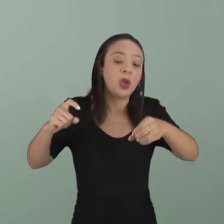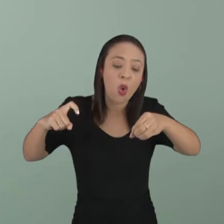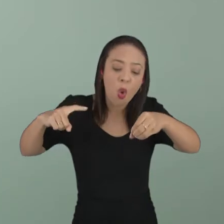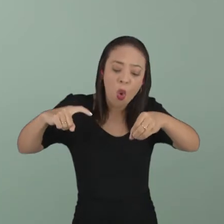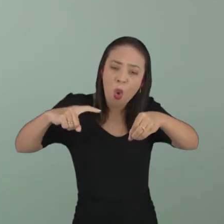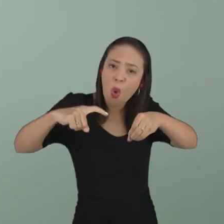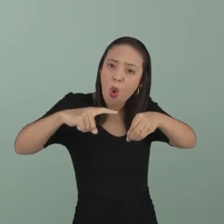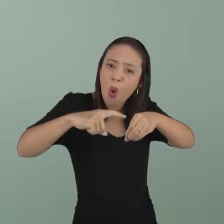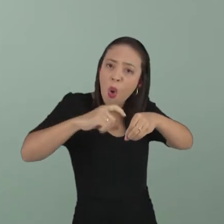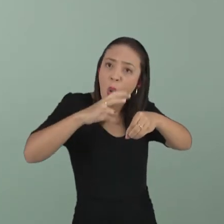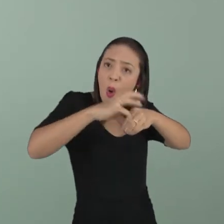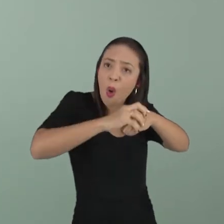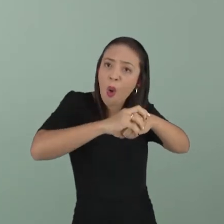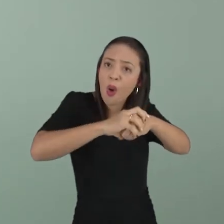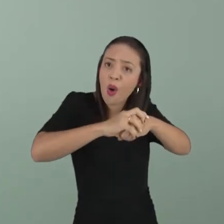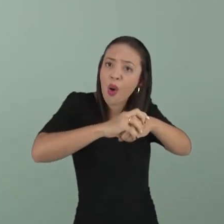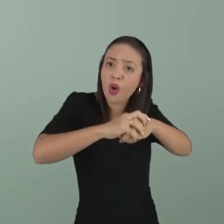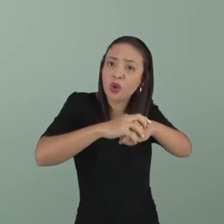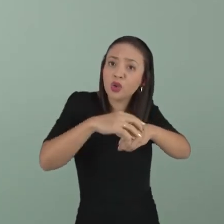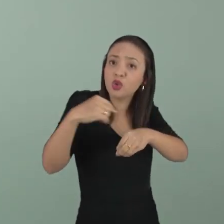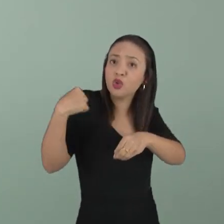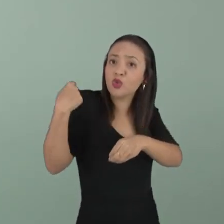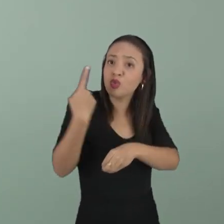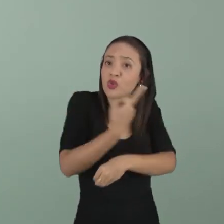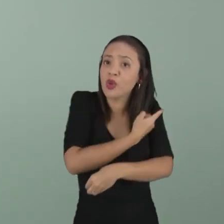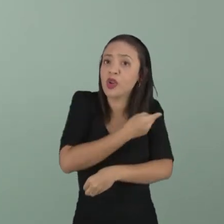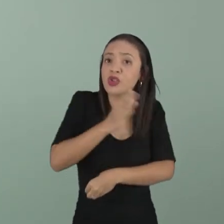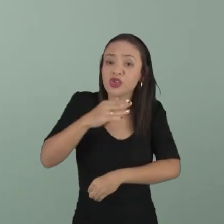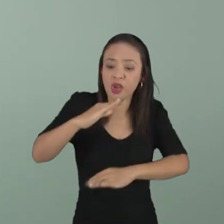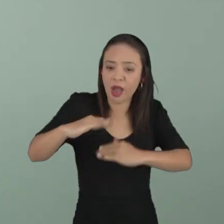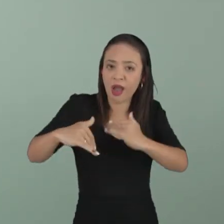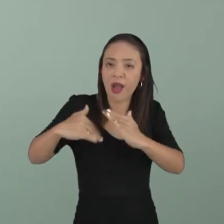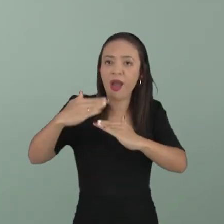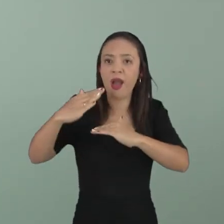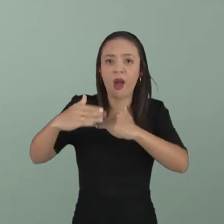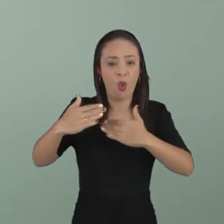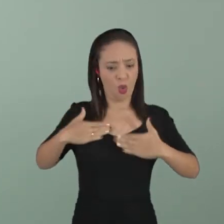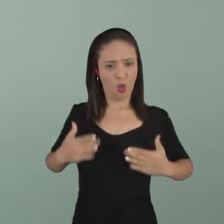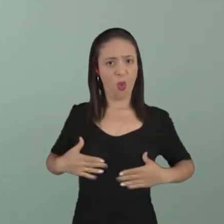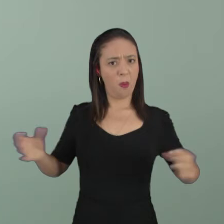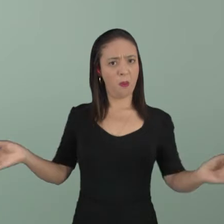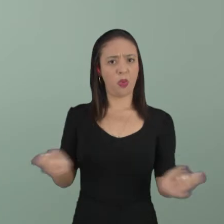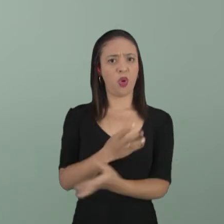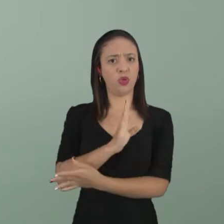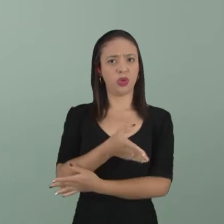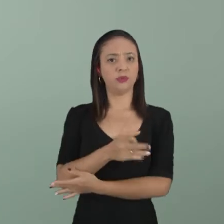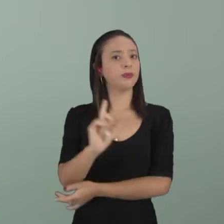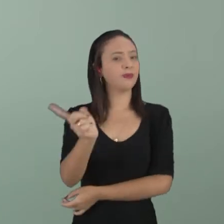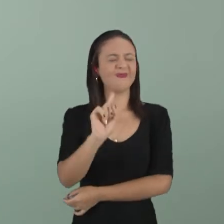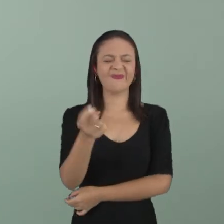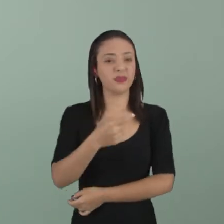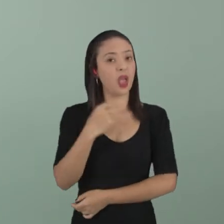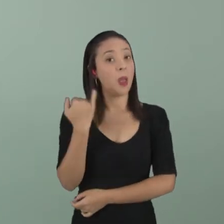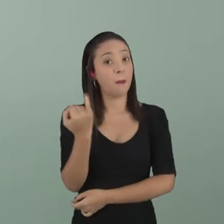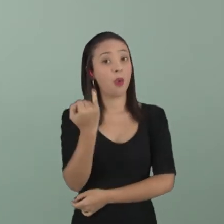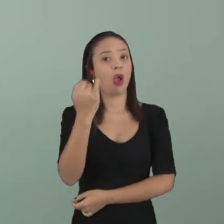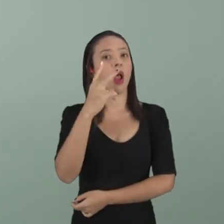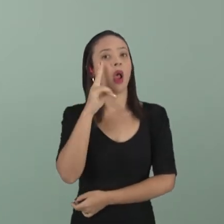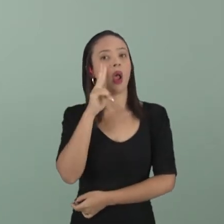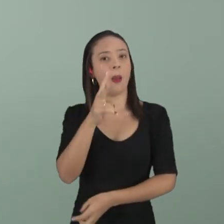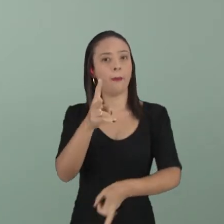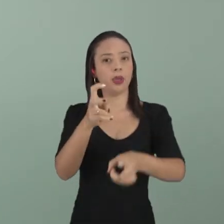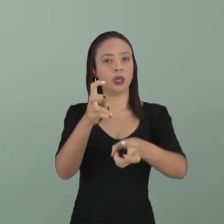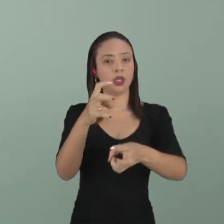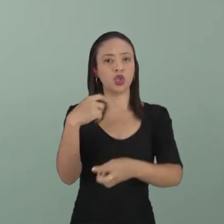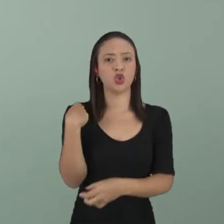nós estamos nos transformando. O nosso corpo, ele não é algo pronto e é interessante a gente perceber isso. E também